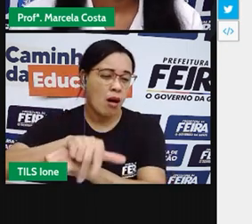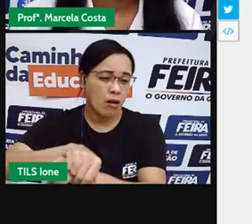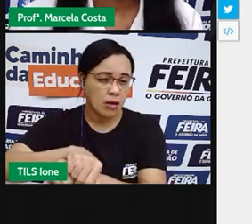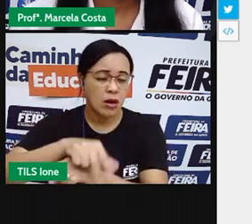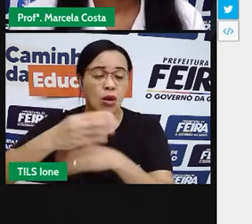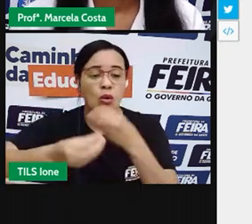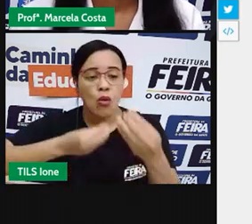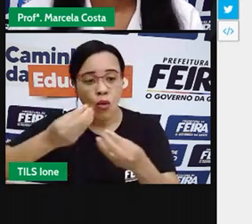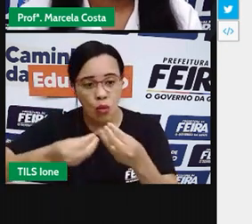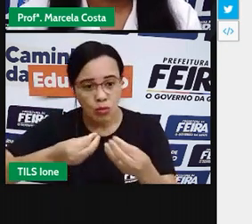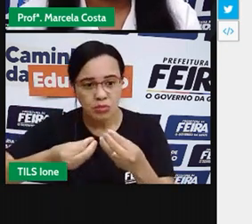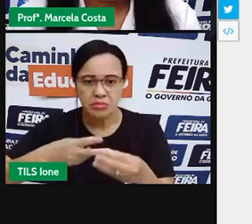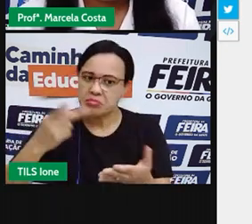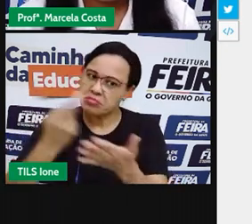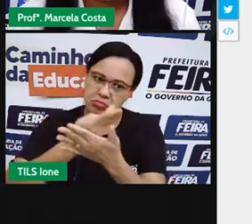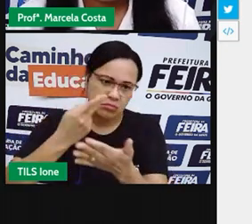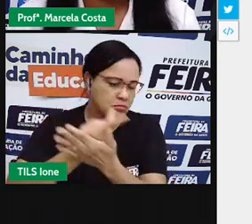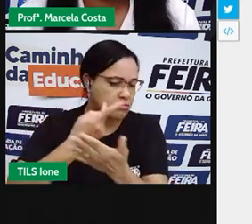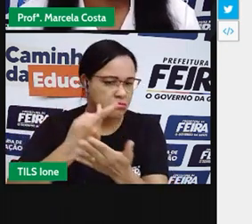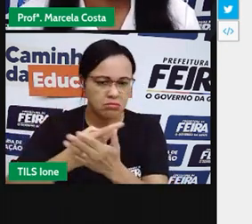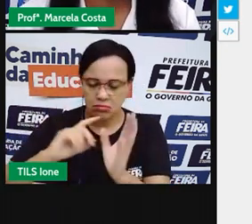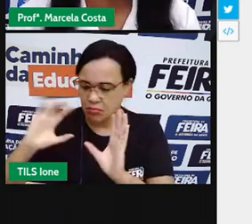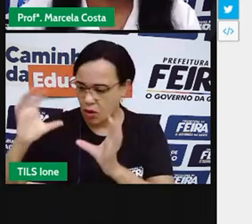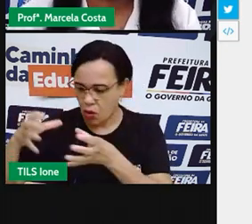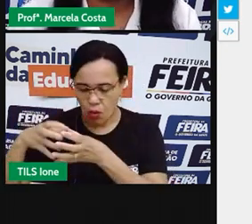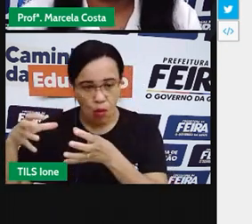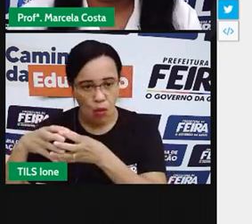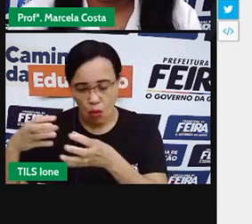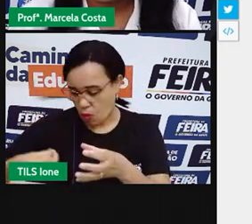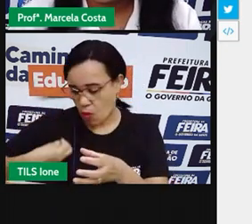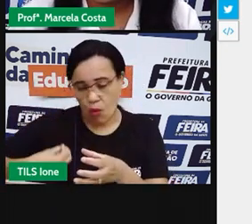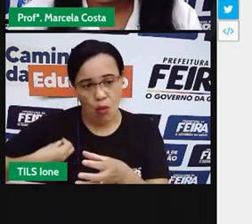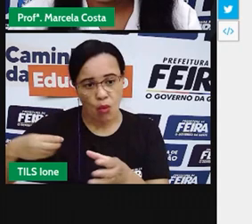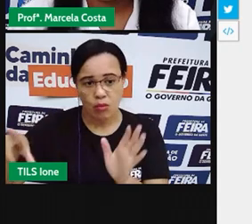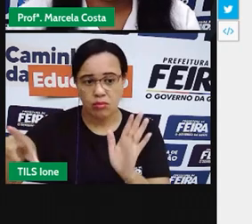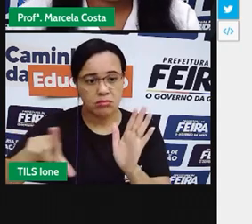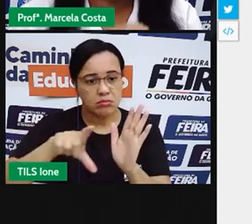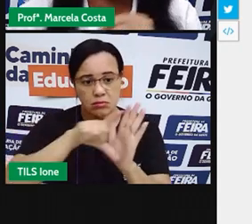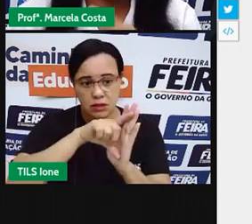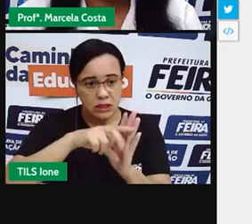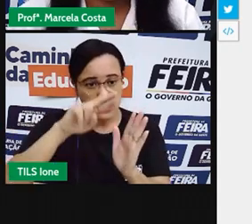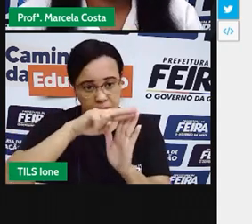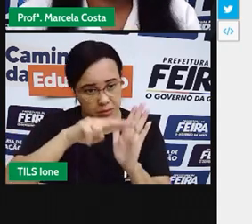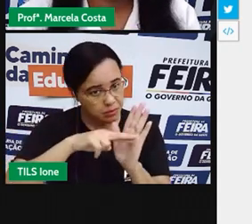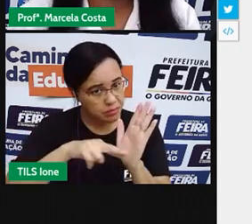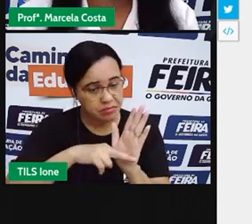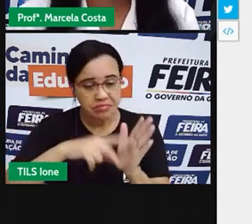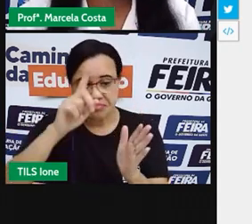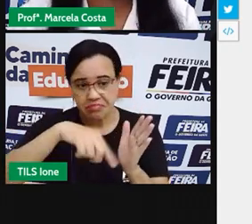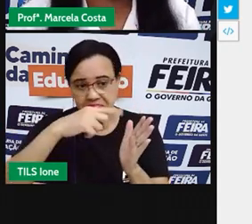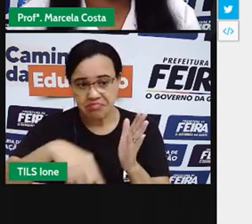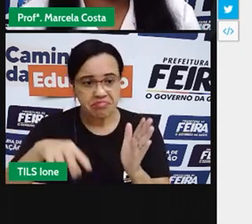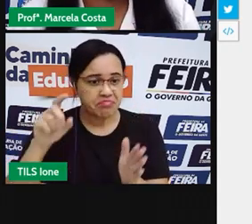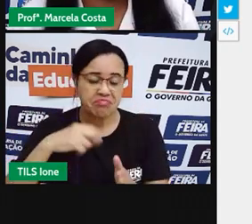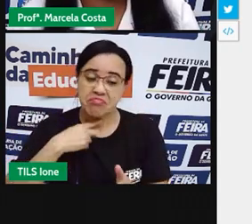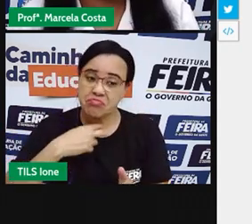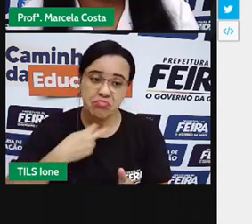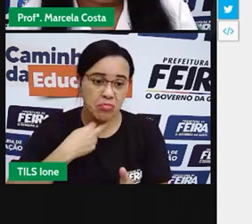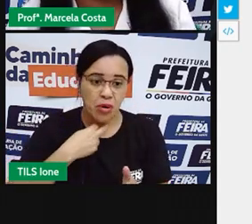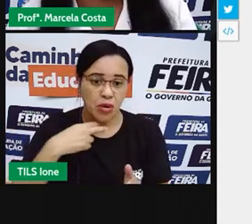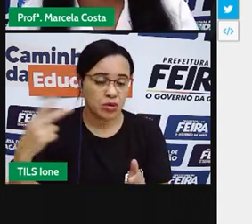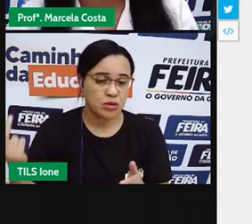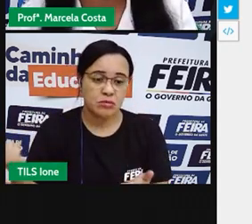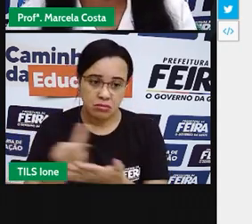convivência e acaba aí gerando conflito entre as crianças. Então, essas são algumas das coisas que vocês vão observar